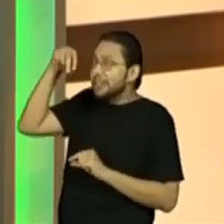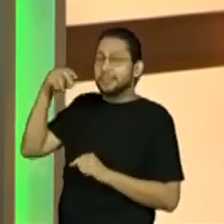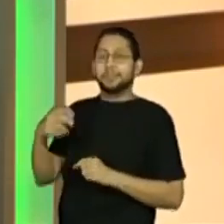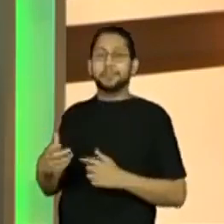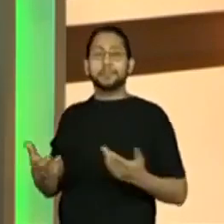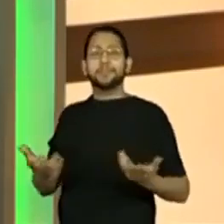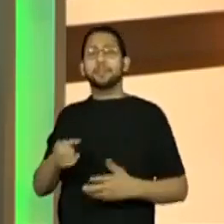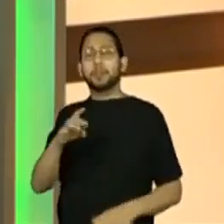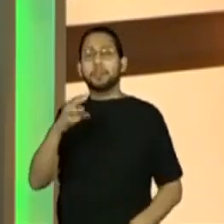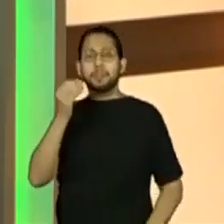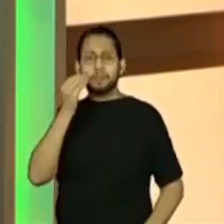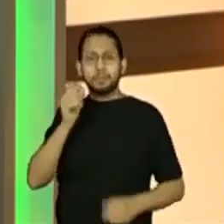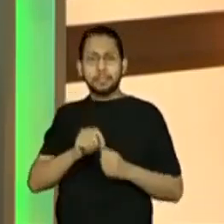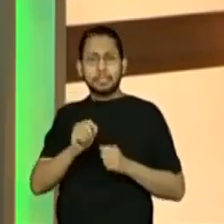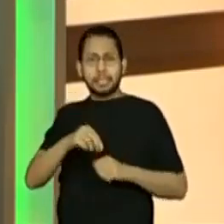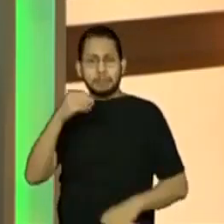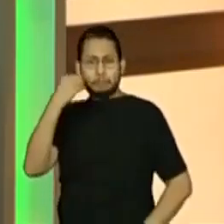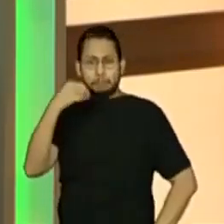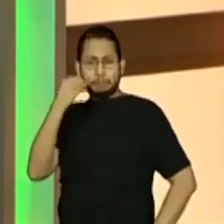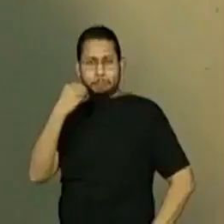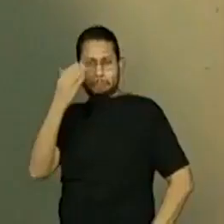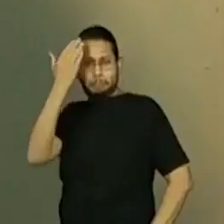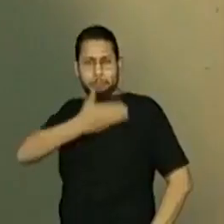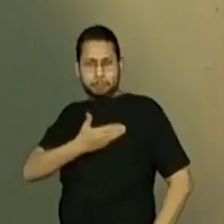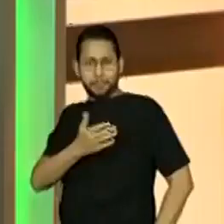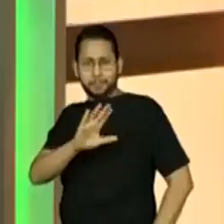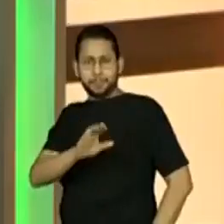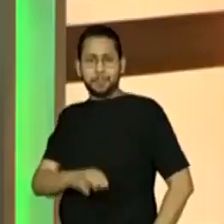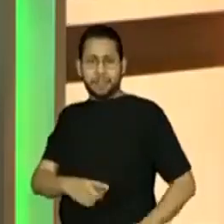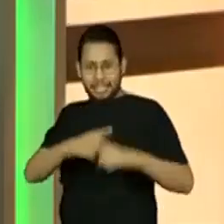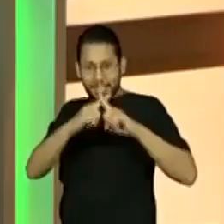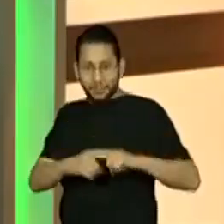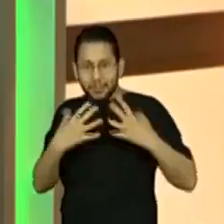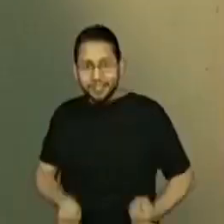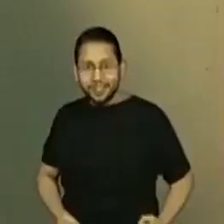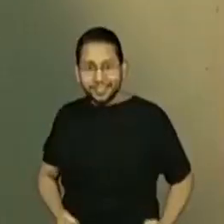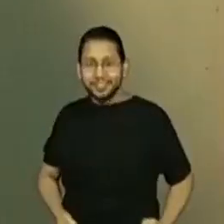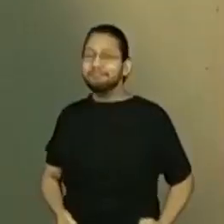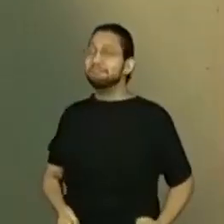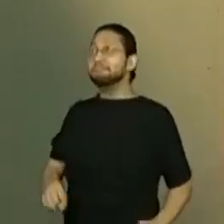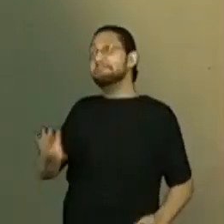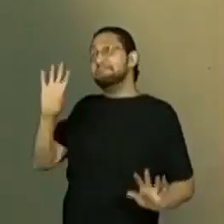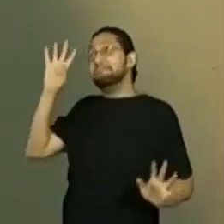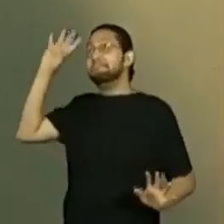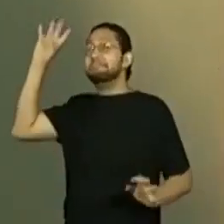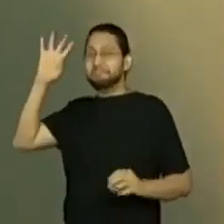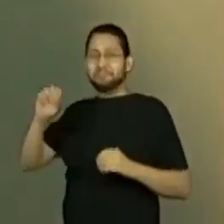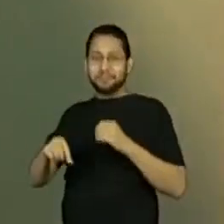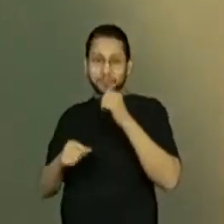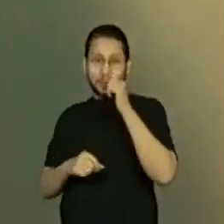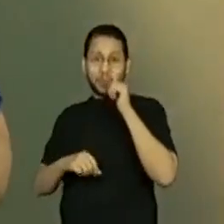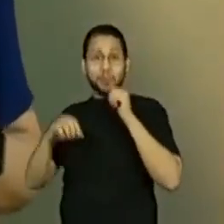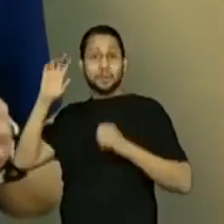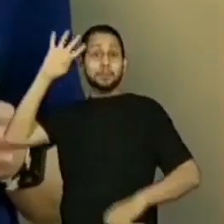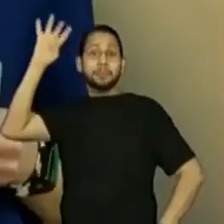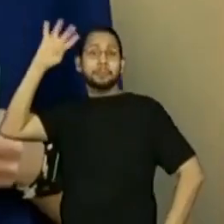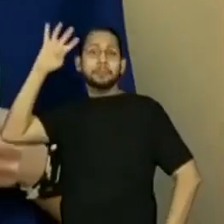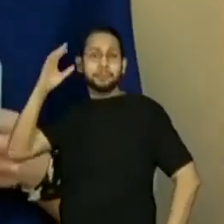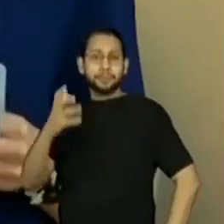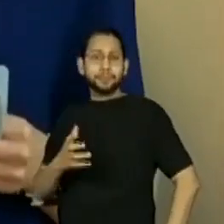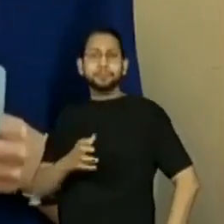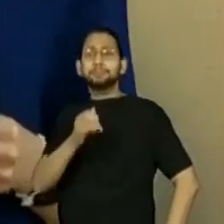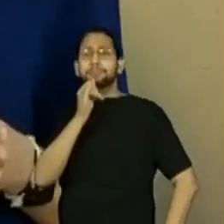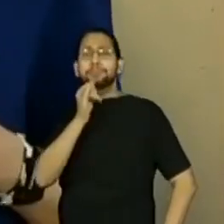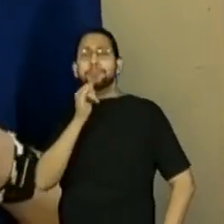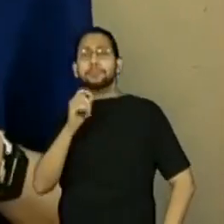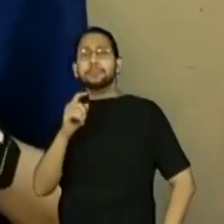uma experiência aí, vamos jogar um desafio? Vamos. Então Vamos tá. imaginar. Vamos imaginar